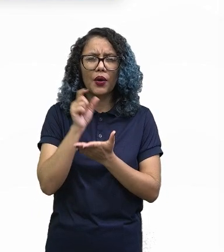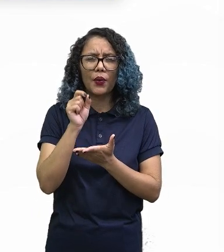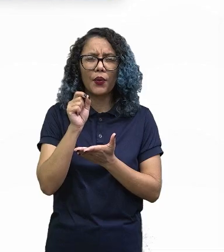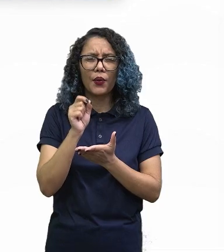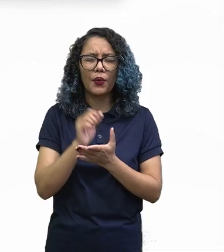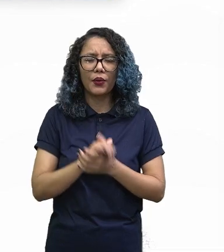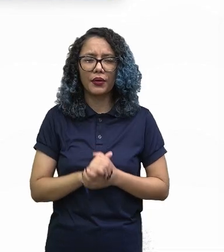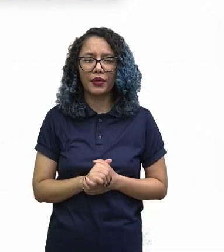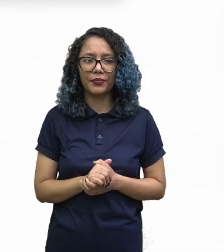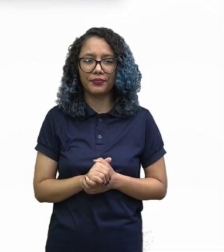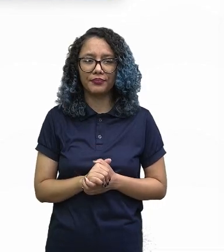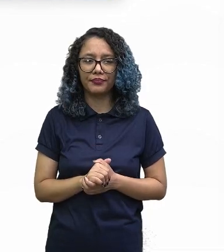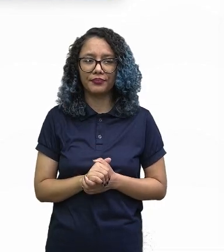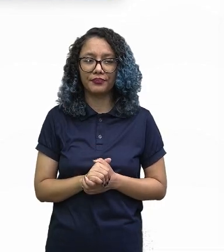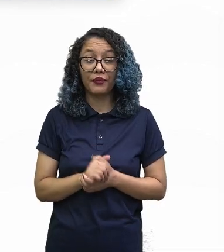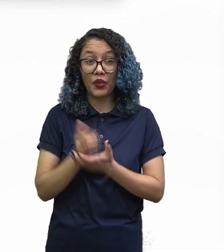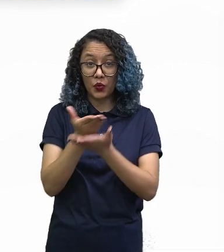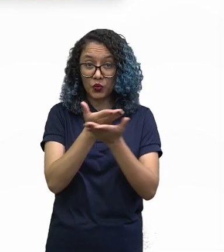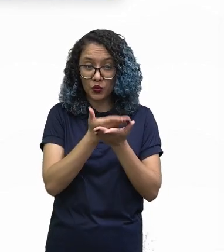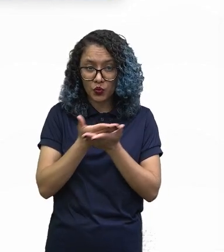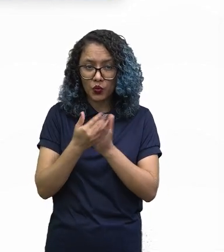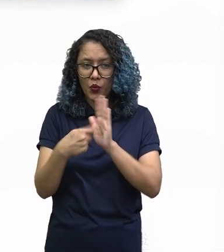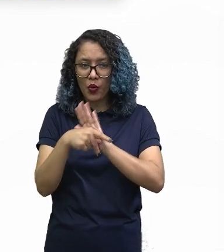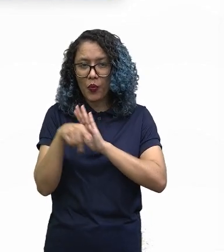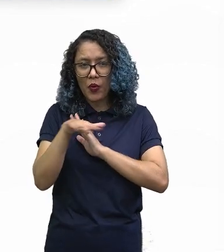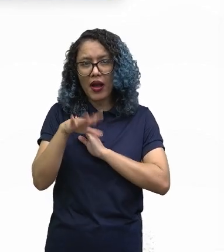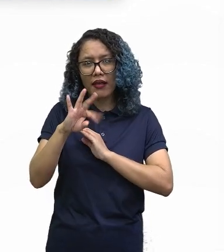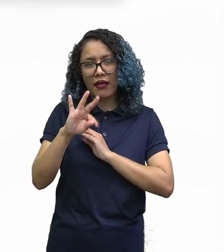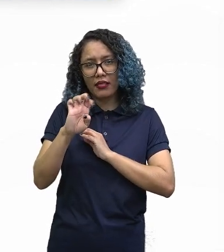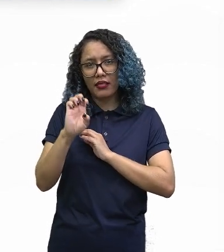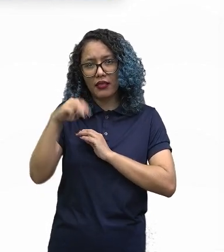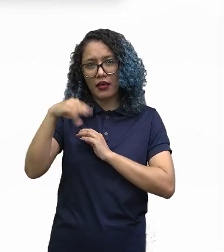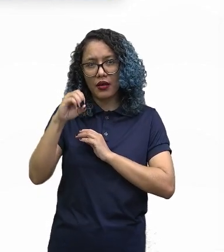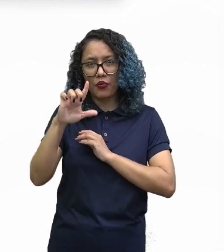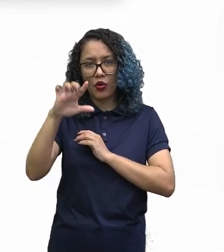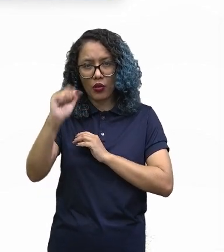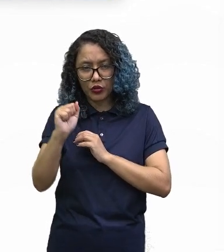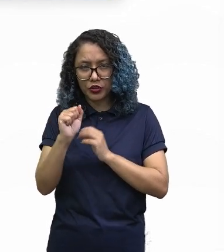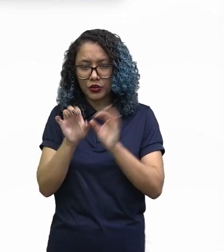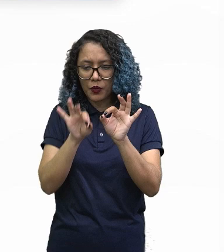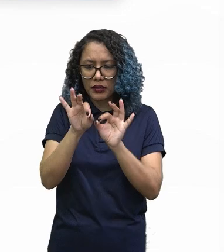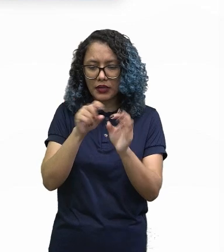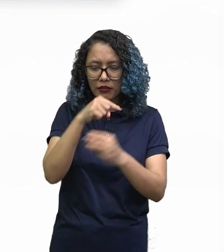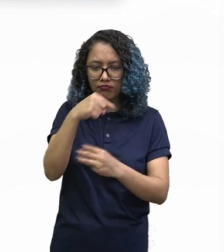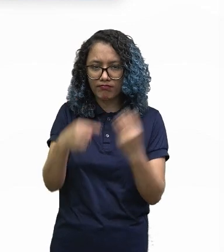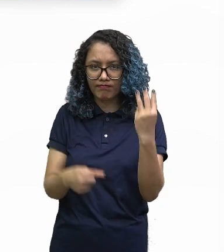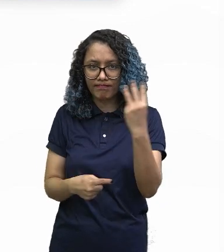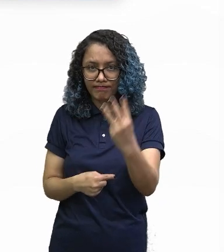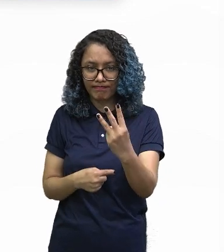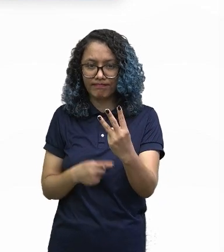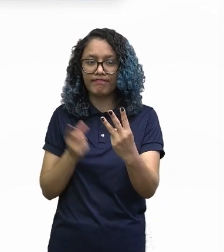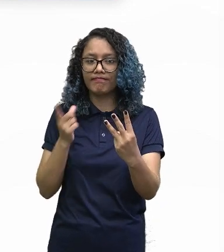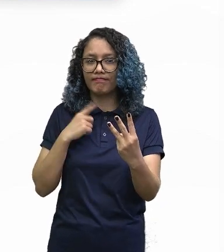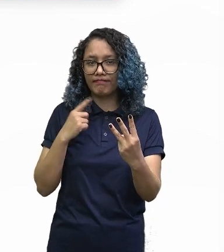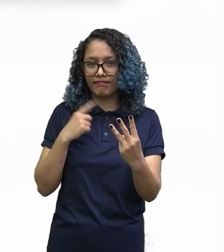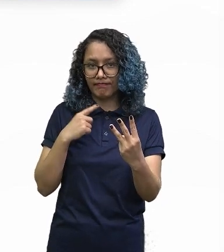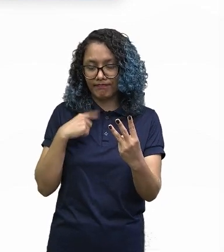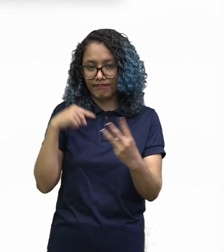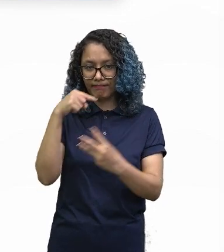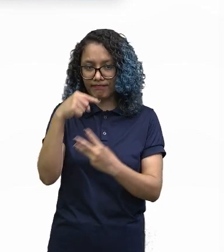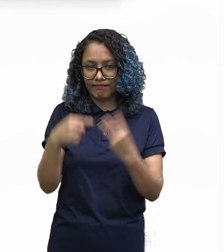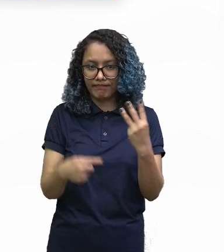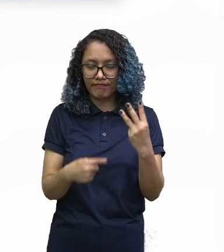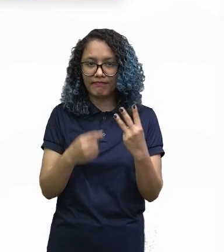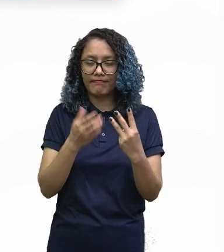os estudos da termologia são divididos em 3. Olha só, são 3.